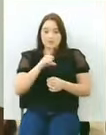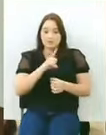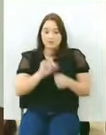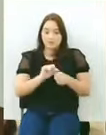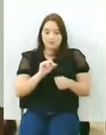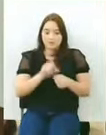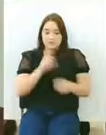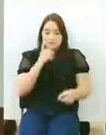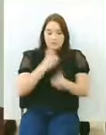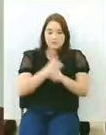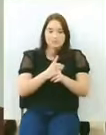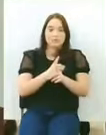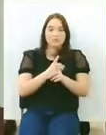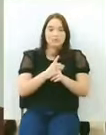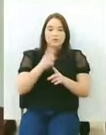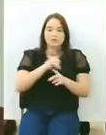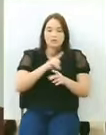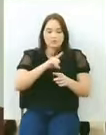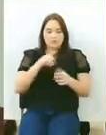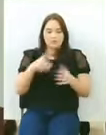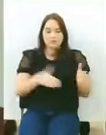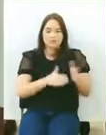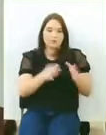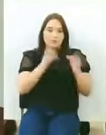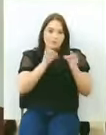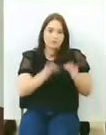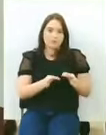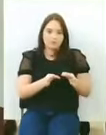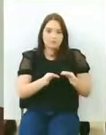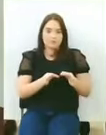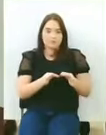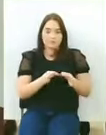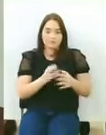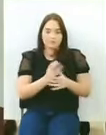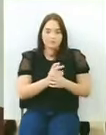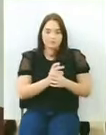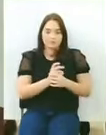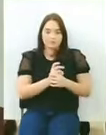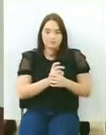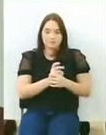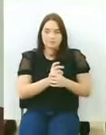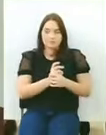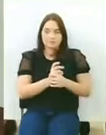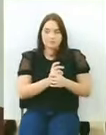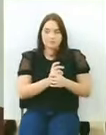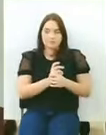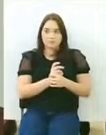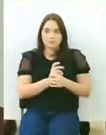descobri-los, amadurecê-los, frutificá-los e colocá-los em serviço.